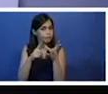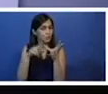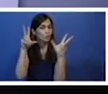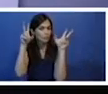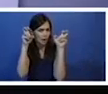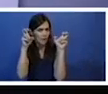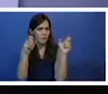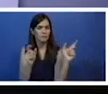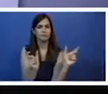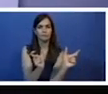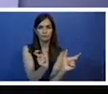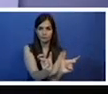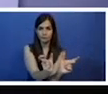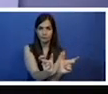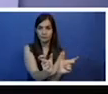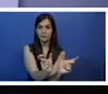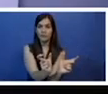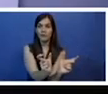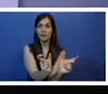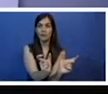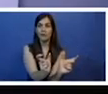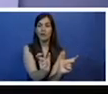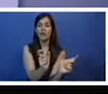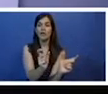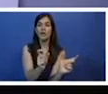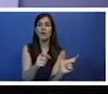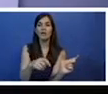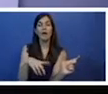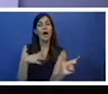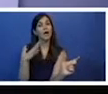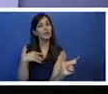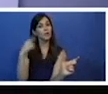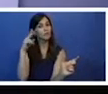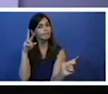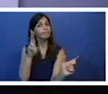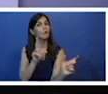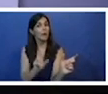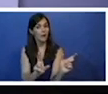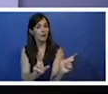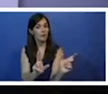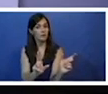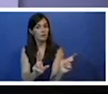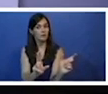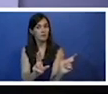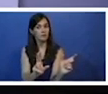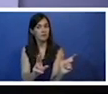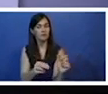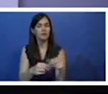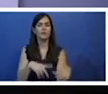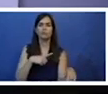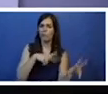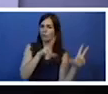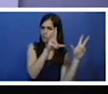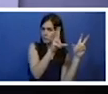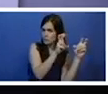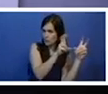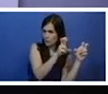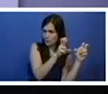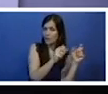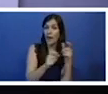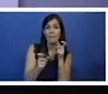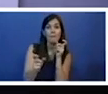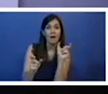se acrescenta uma desinência. Qual desinência? A desinência R. Olha lá, o tema, que seria o